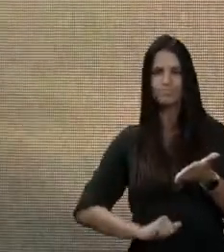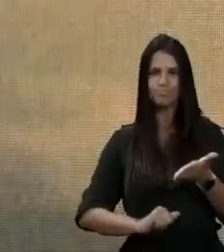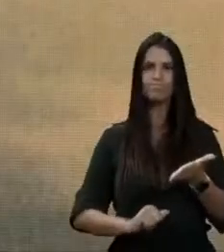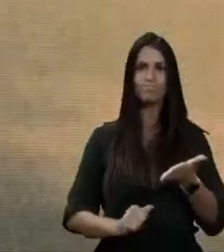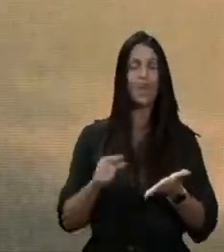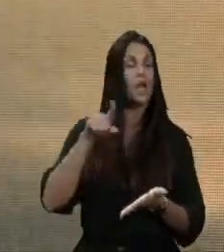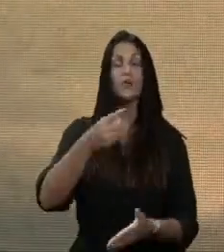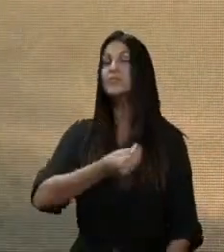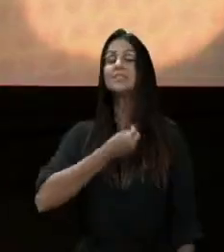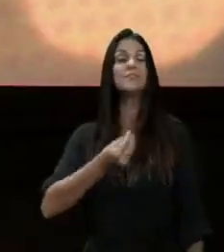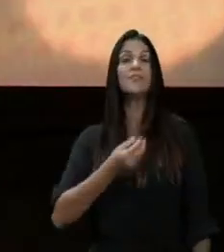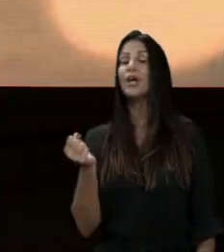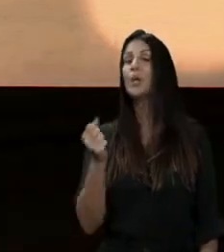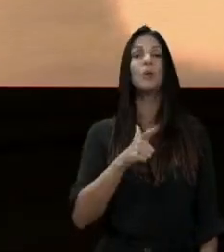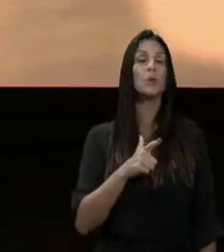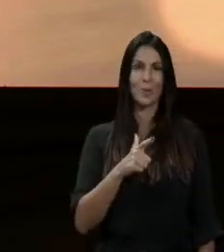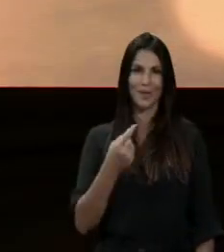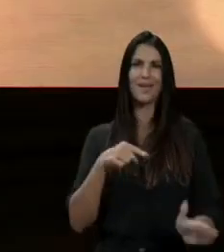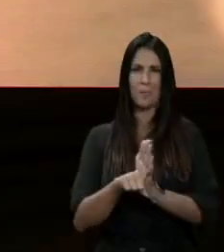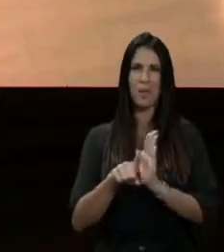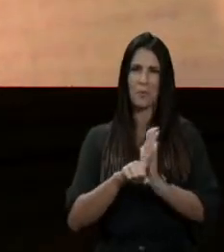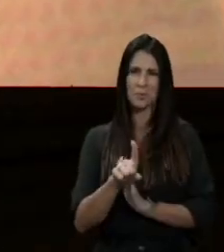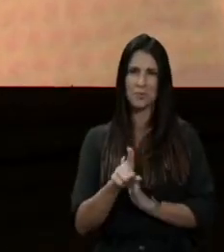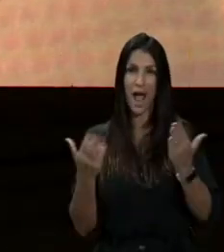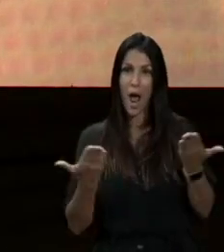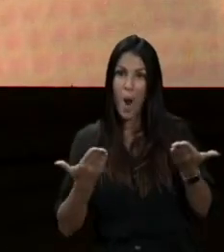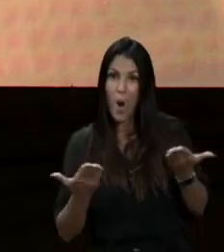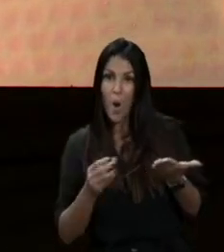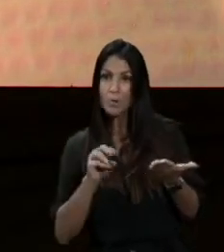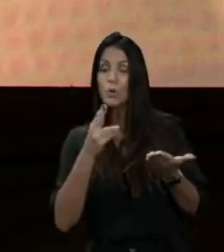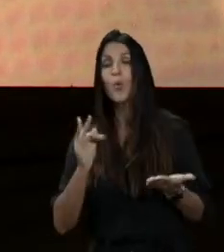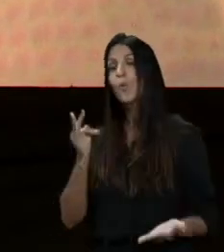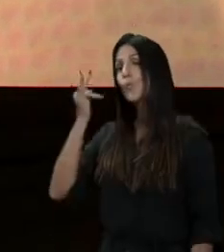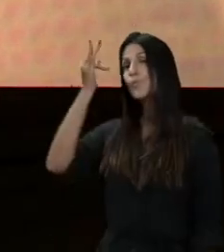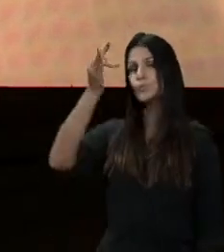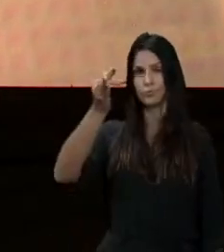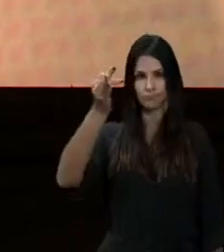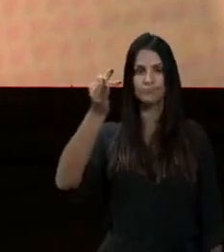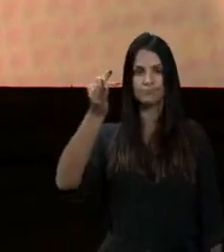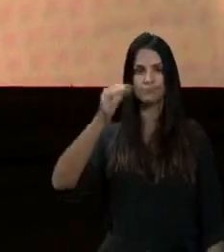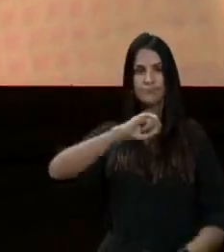Futuro um dia quando Jacó e ele estava lá